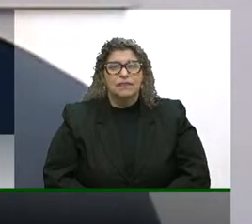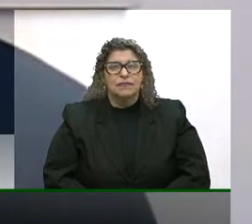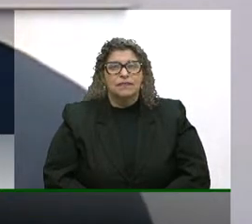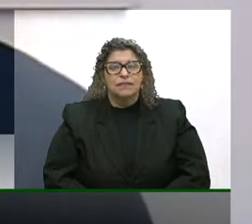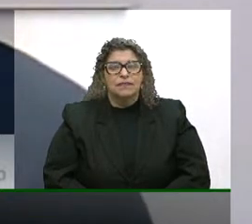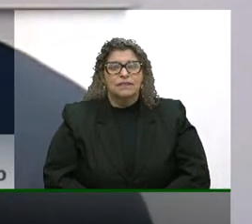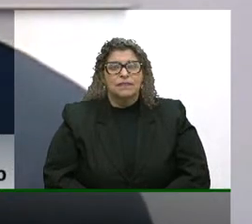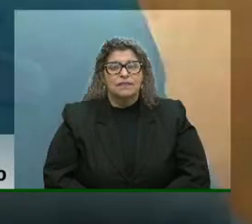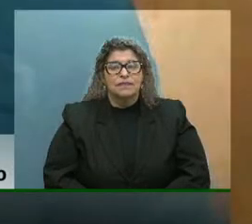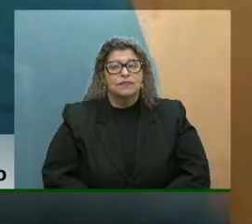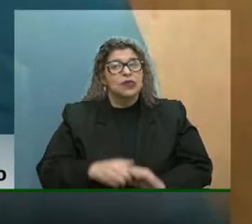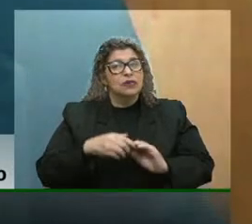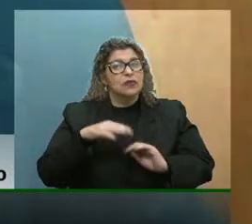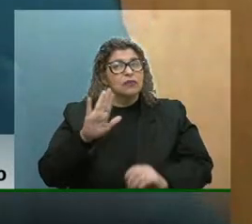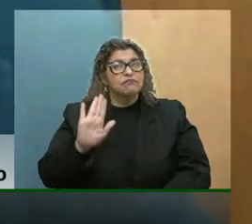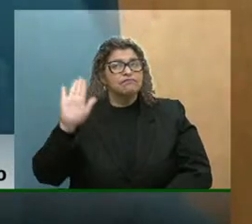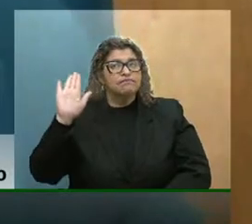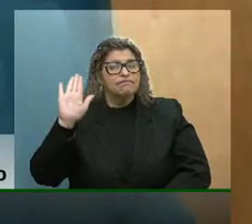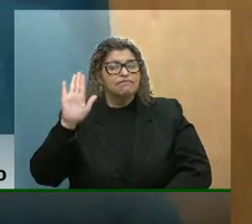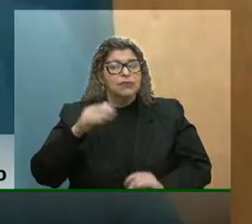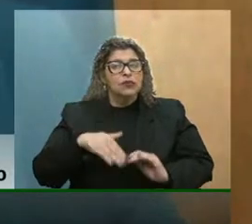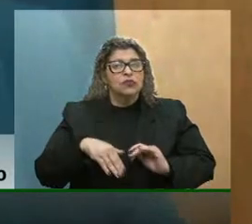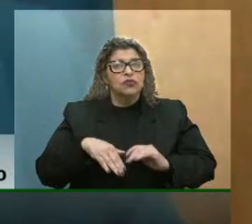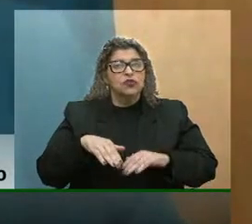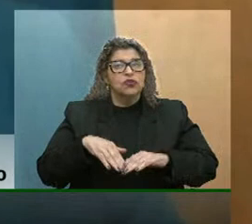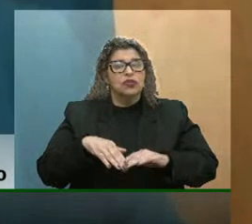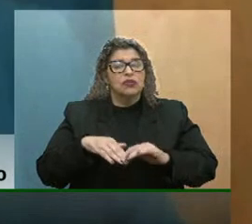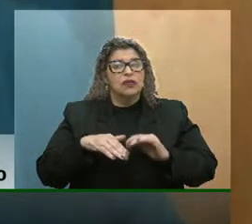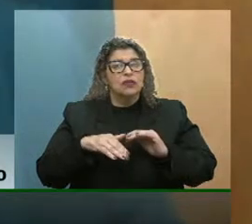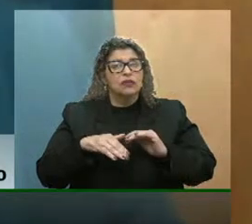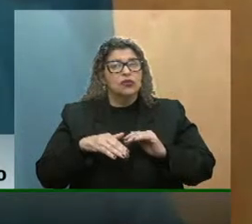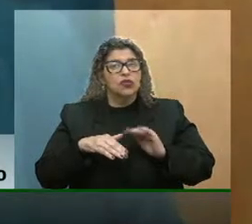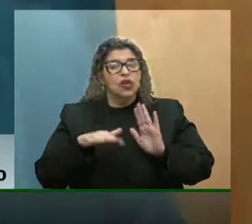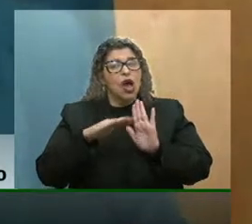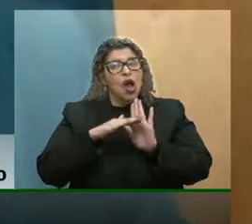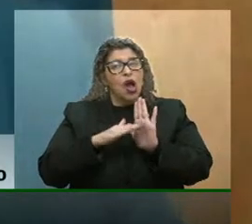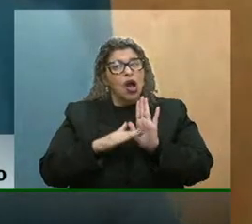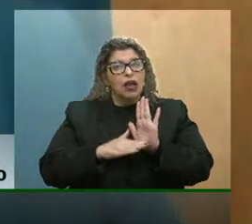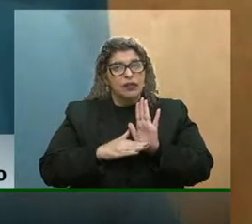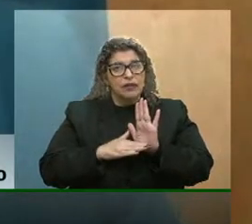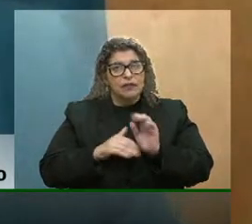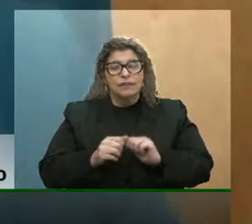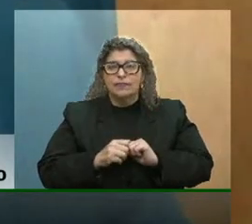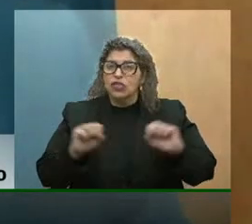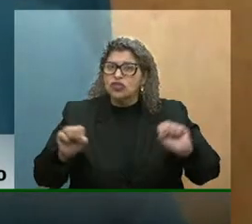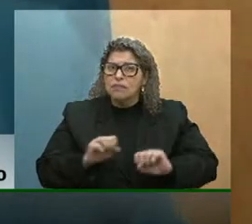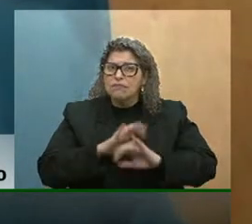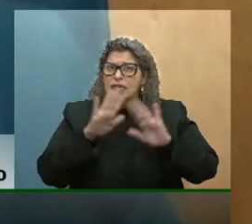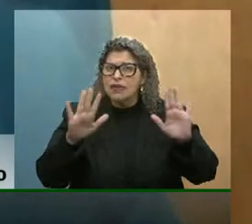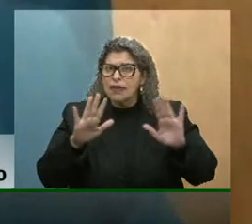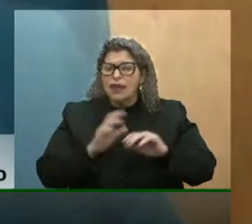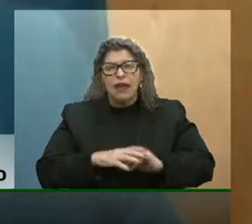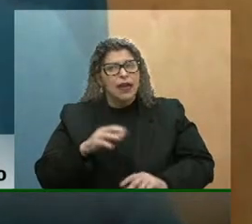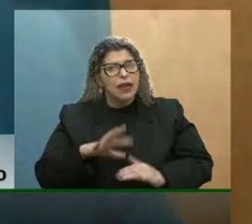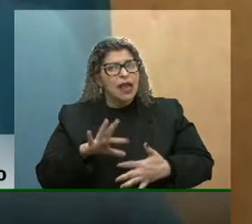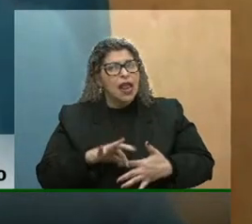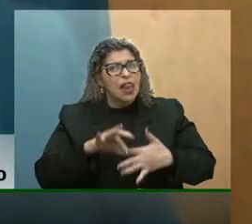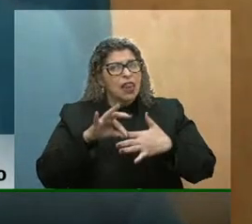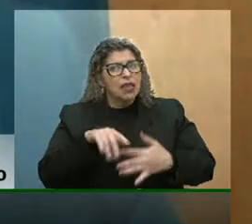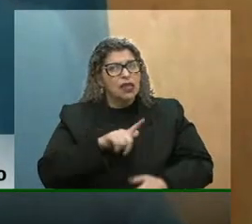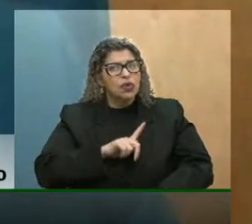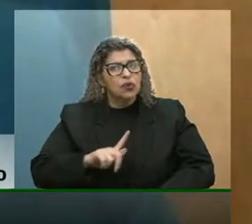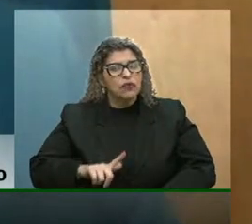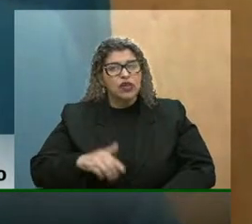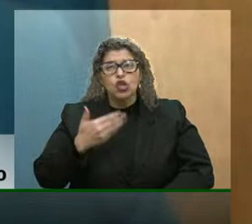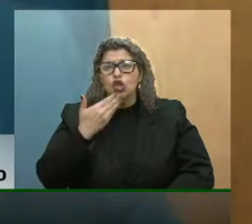Uma questão de ordem, presidente. Questão de ordem. Questão de ordem. Presidente, deixar bem claro, líder do governo, eu não estou pedindo